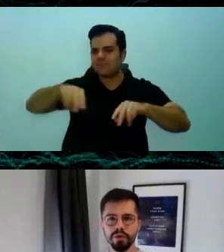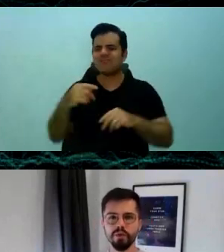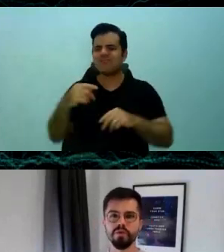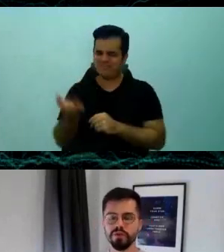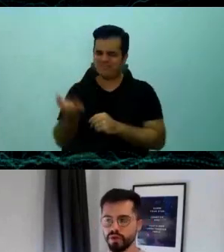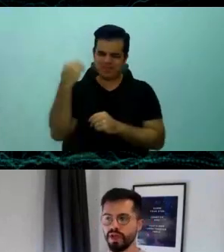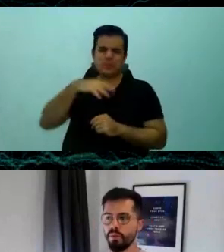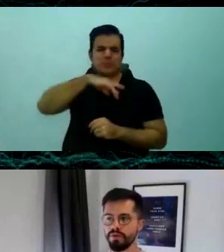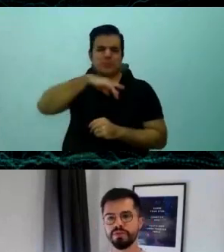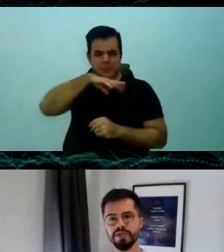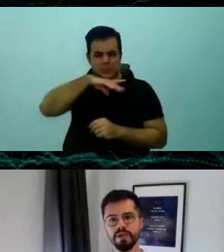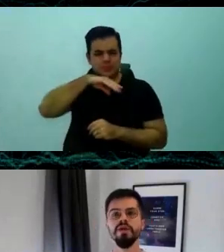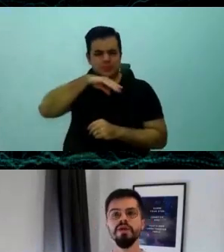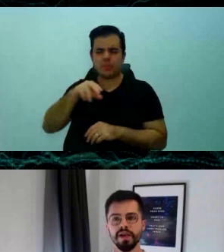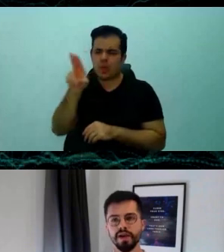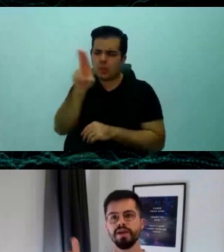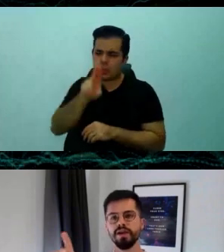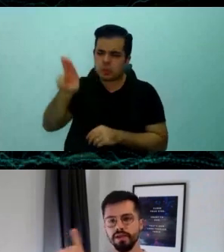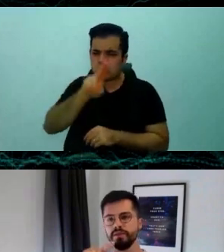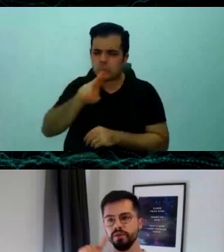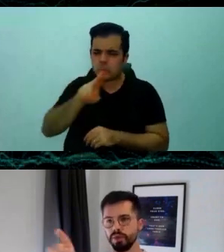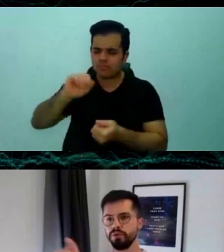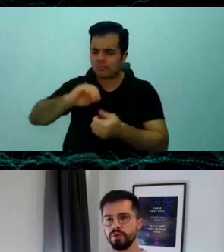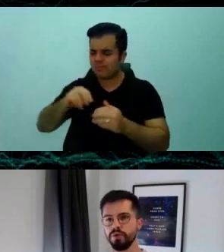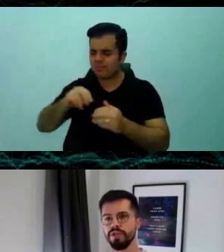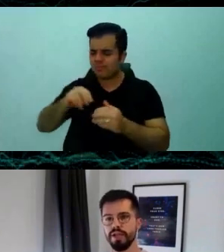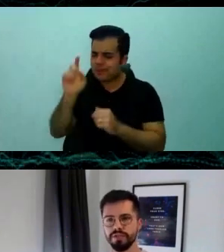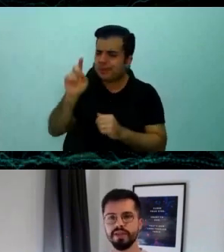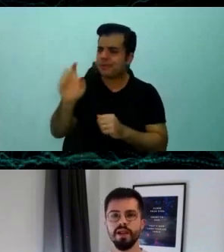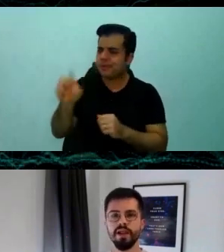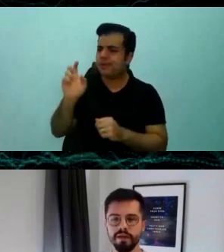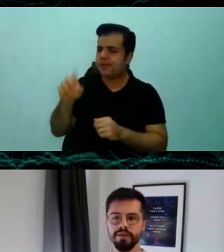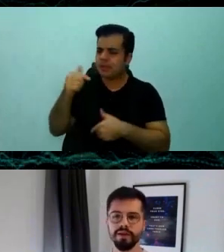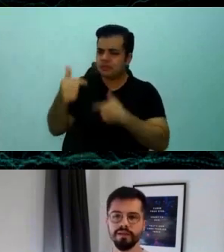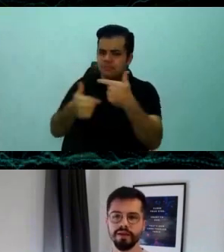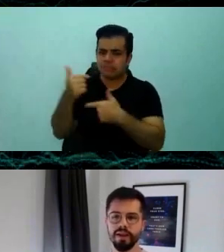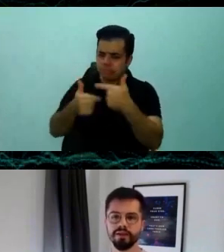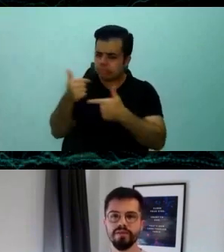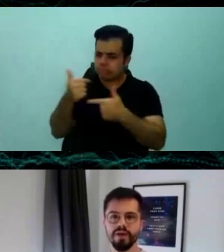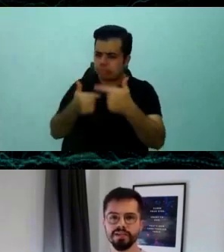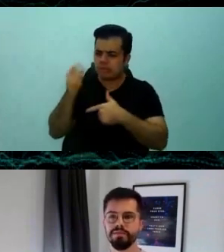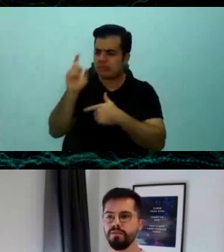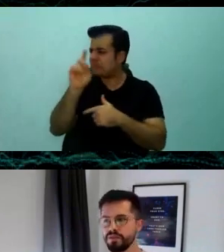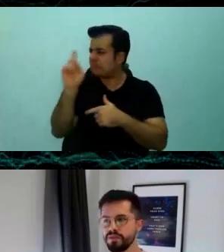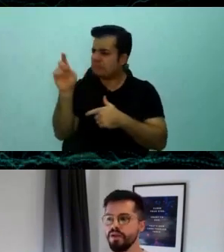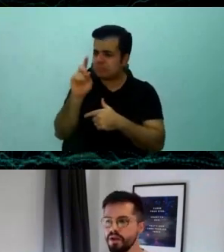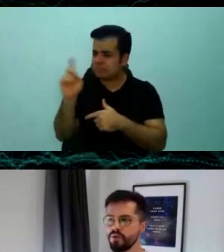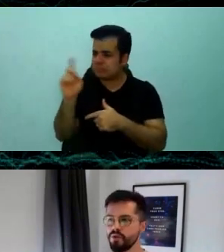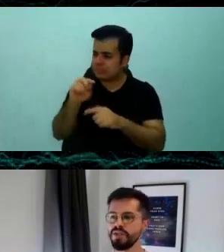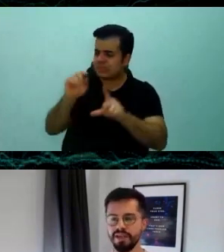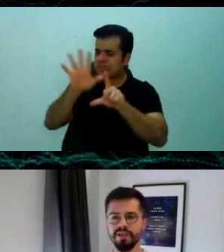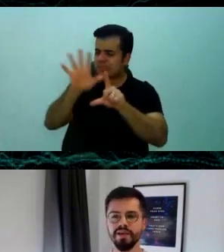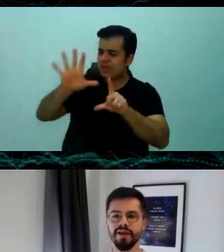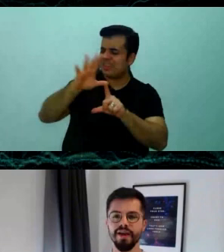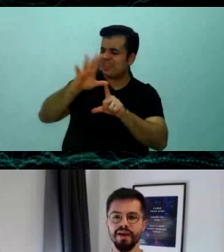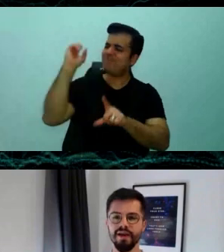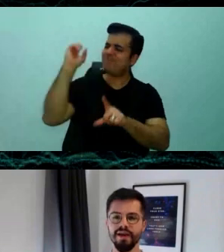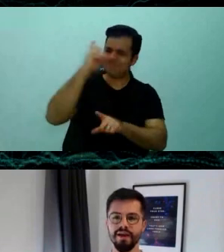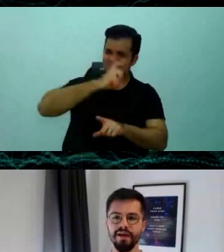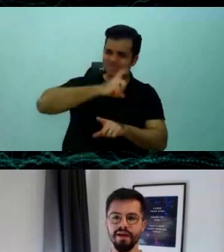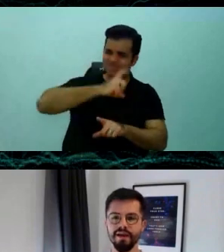E também não é muito funcional para você ficar clicando em todos os lados daquela daquela Interface para você